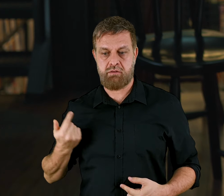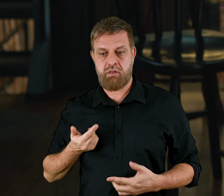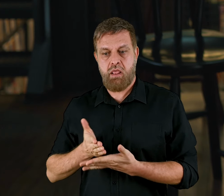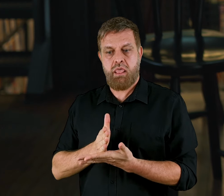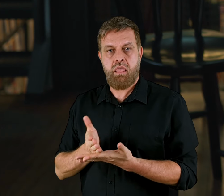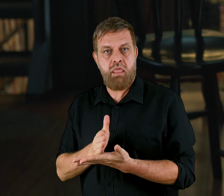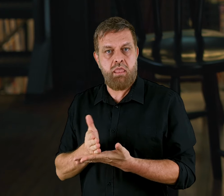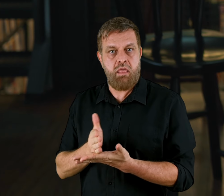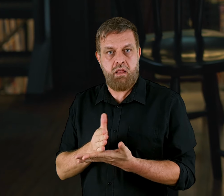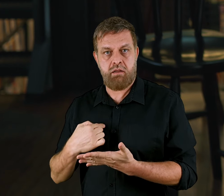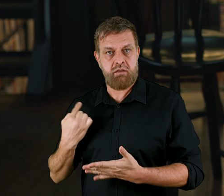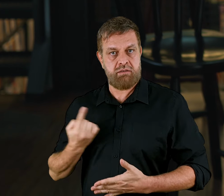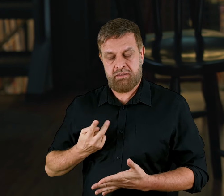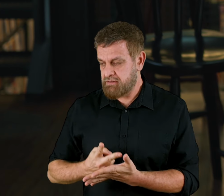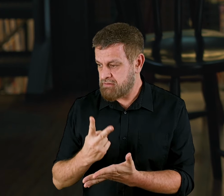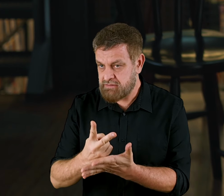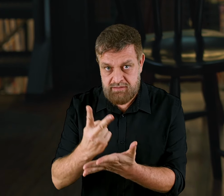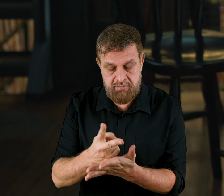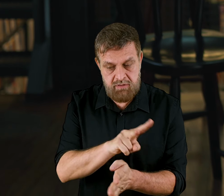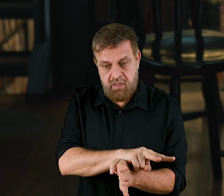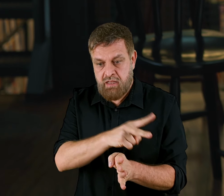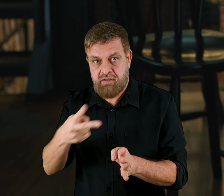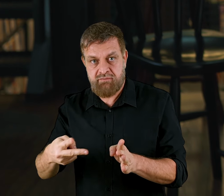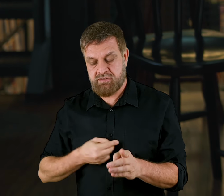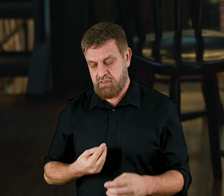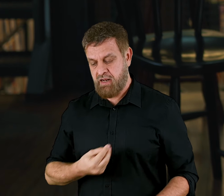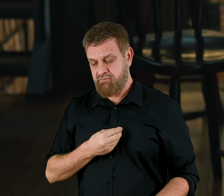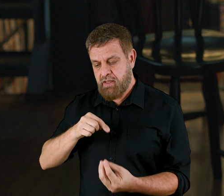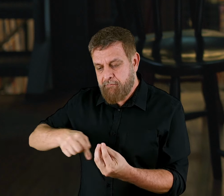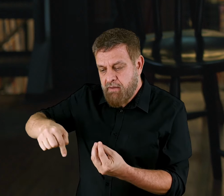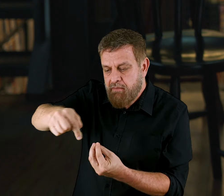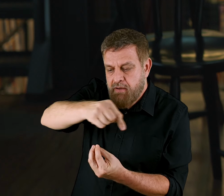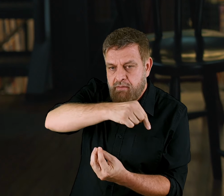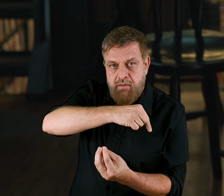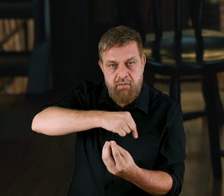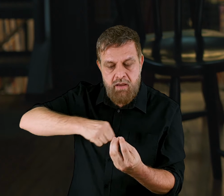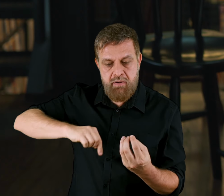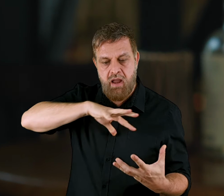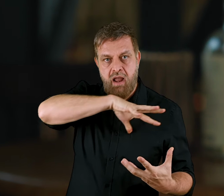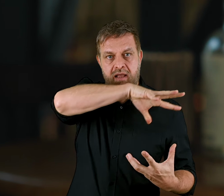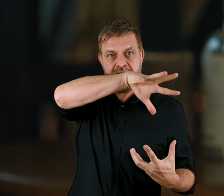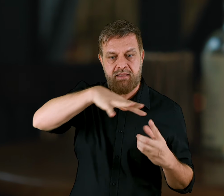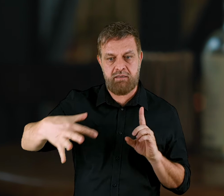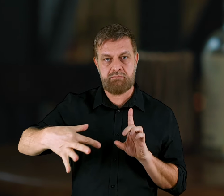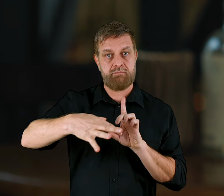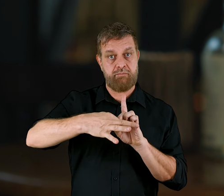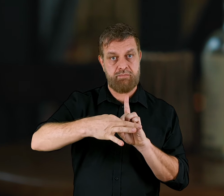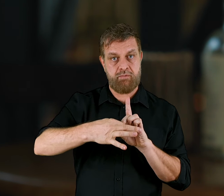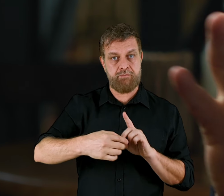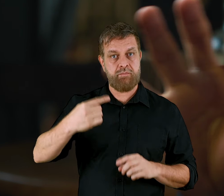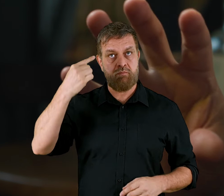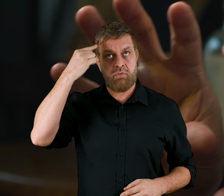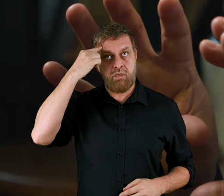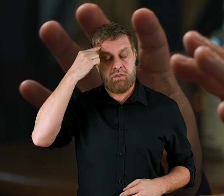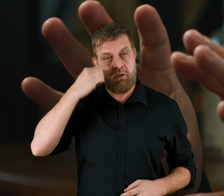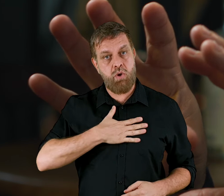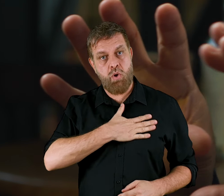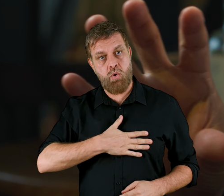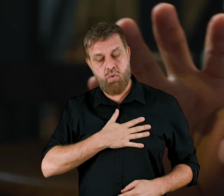na transição, na transicionalidade de diversos outros seres vivos que estão dispersos na Terra. Então, eu gosto de pensar o transhumanismo